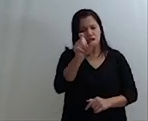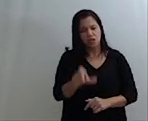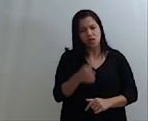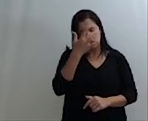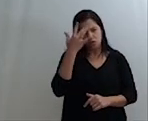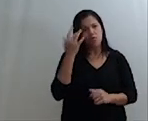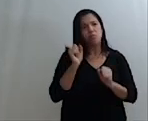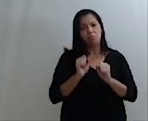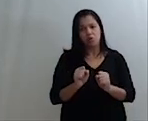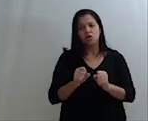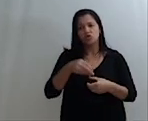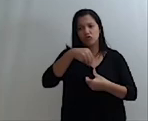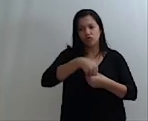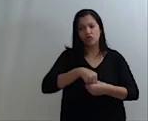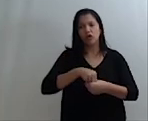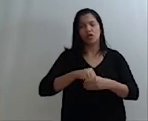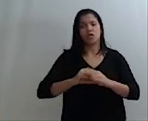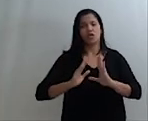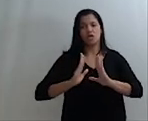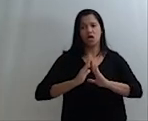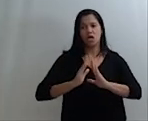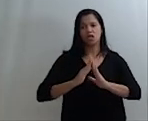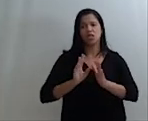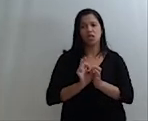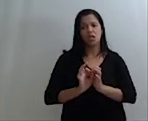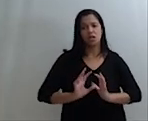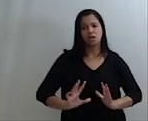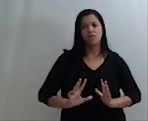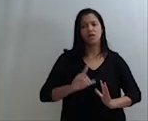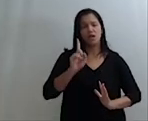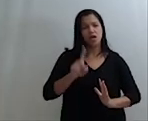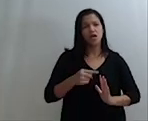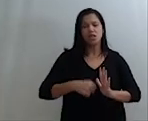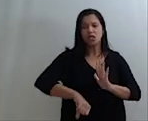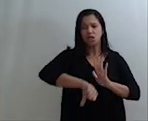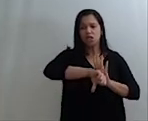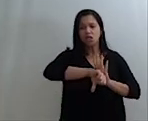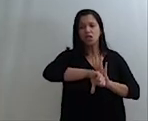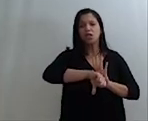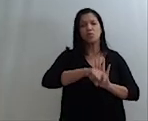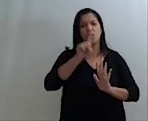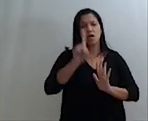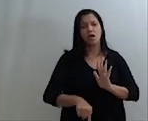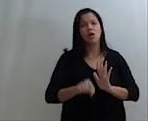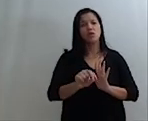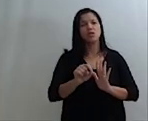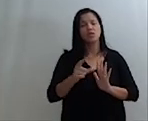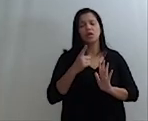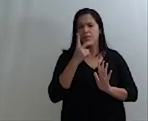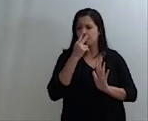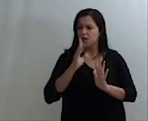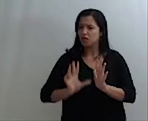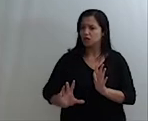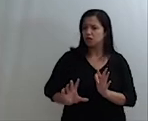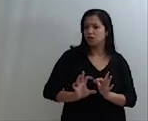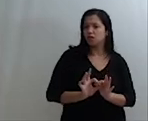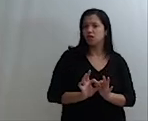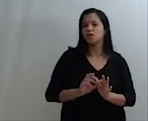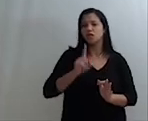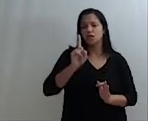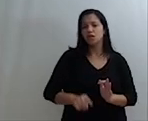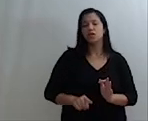esse processo em liberdade esse crime tá atrelado umbilicalmente a sua atividade